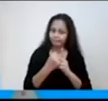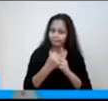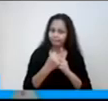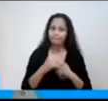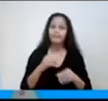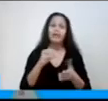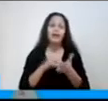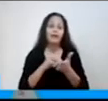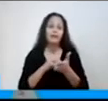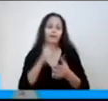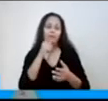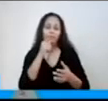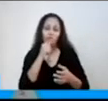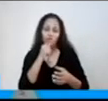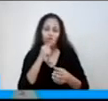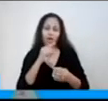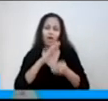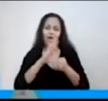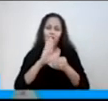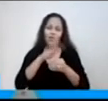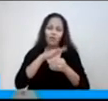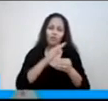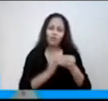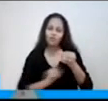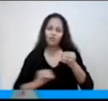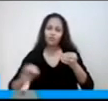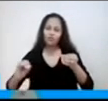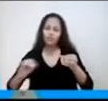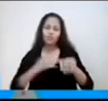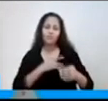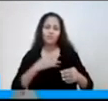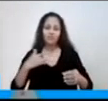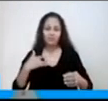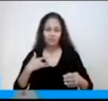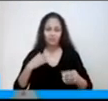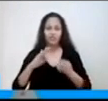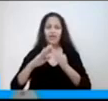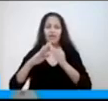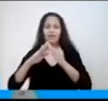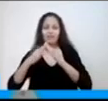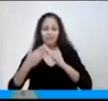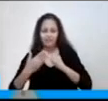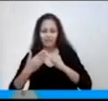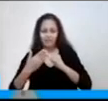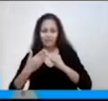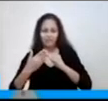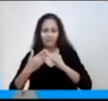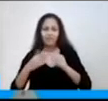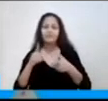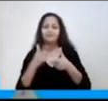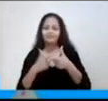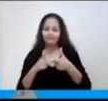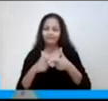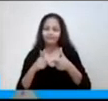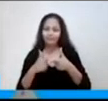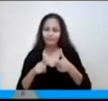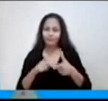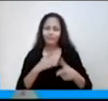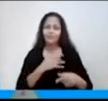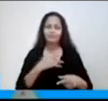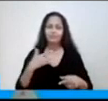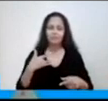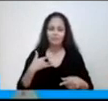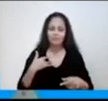saneamento básico e saúde. As favelas normalmente elas ficam em áreas de risco, é muito comum em morros,